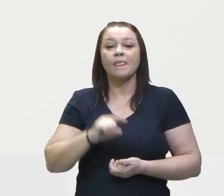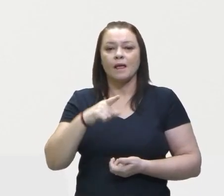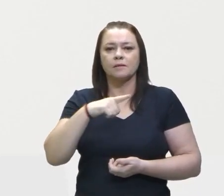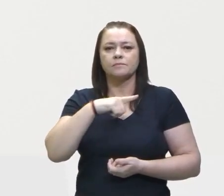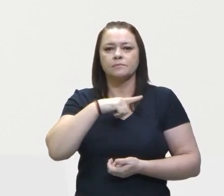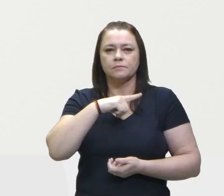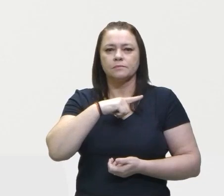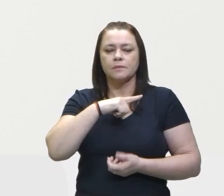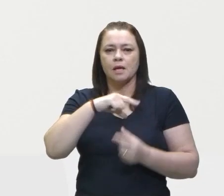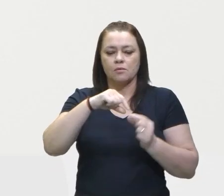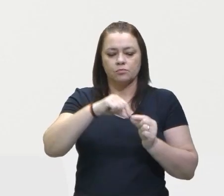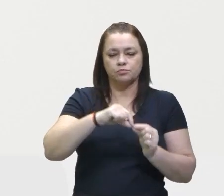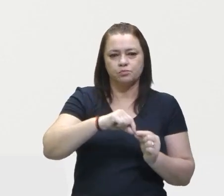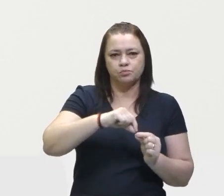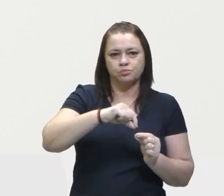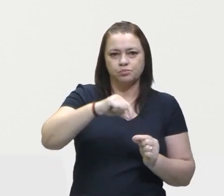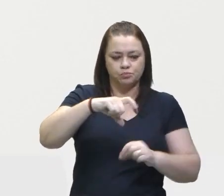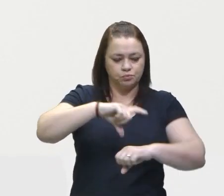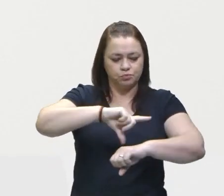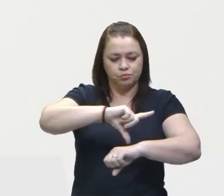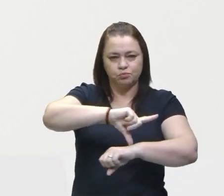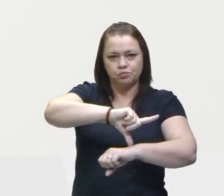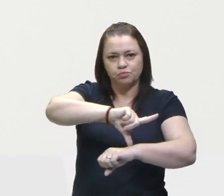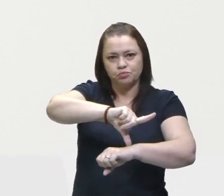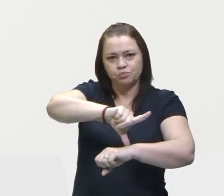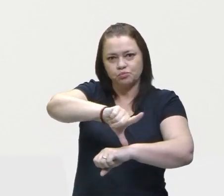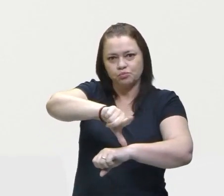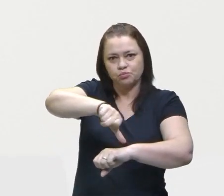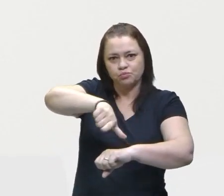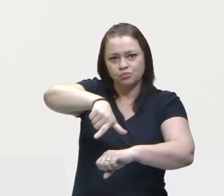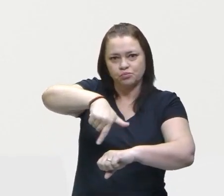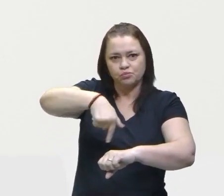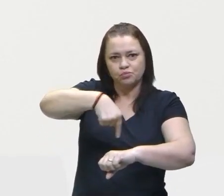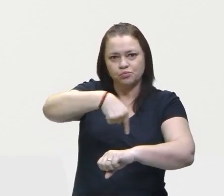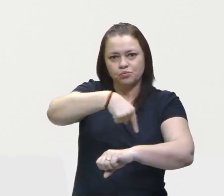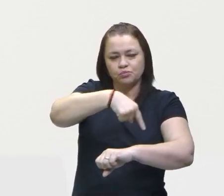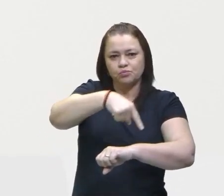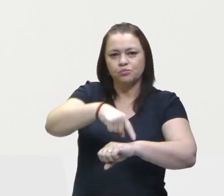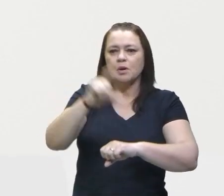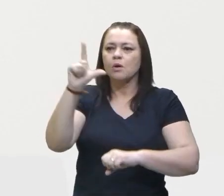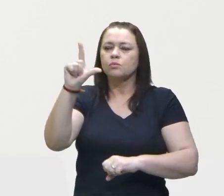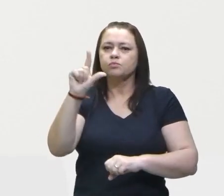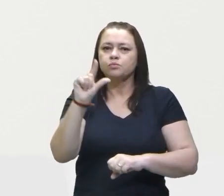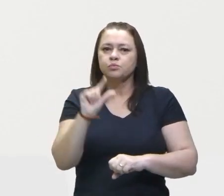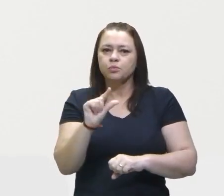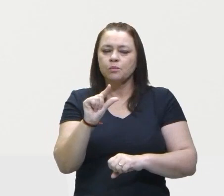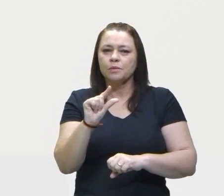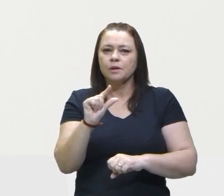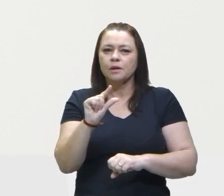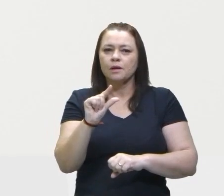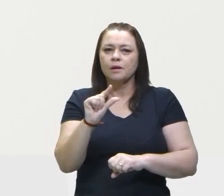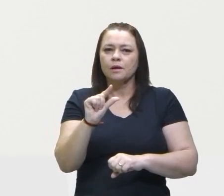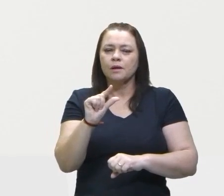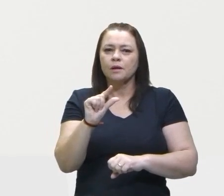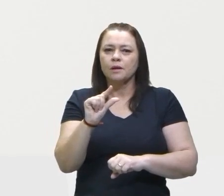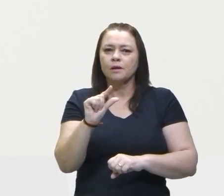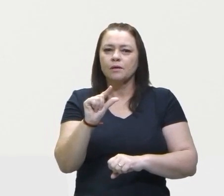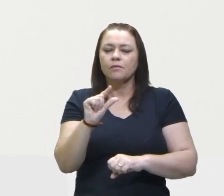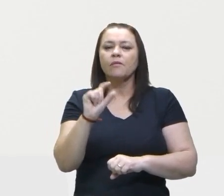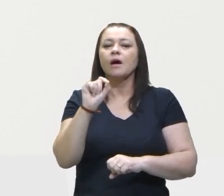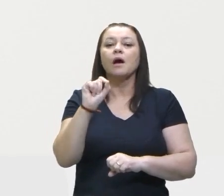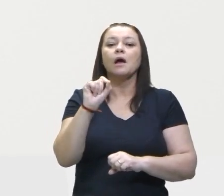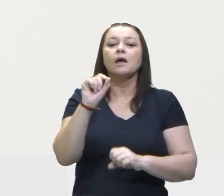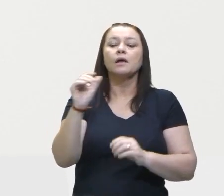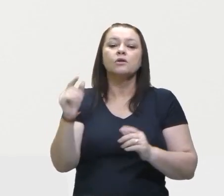Enquanto o ponteiro grande dá uma volta inteira, o pequeno vai de um pontinho,